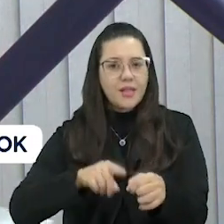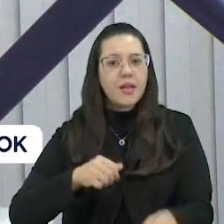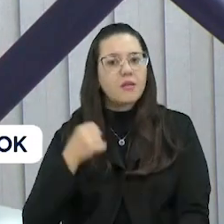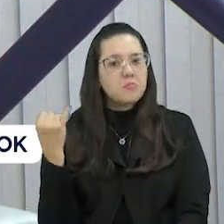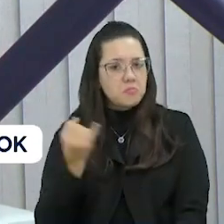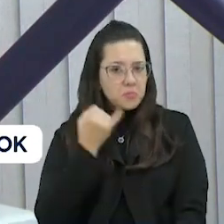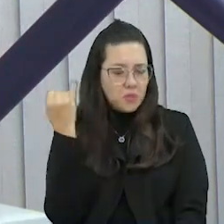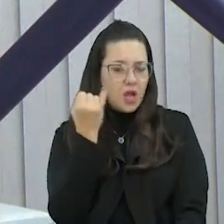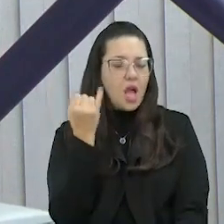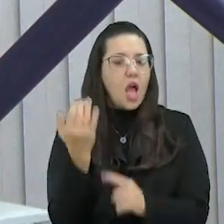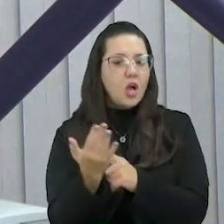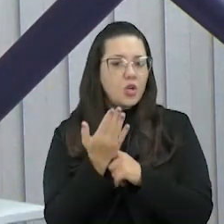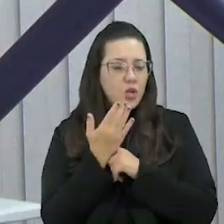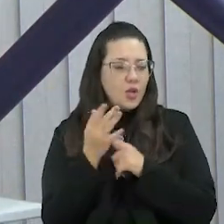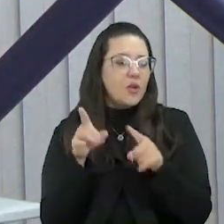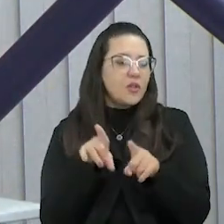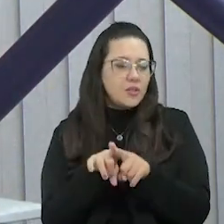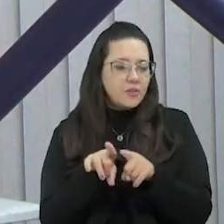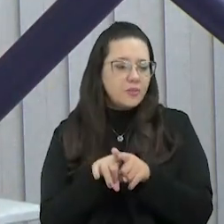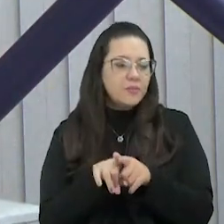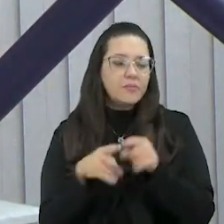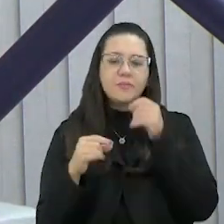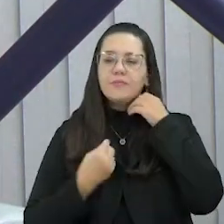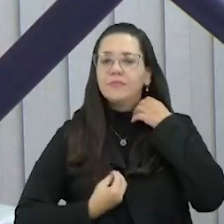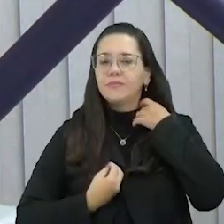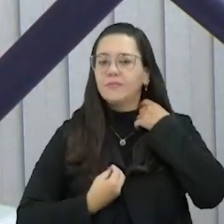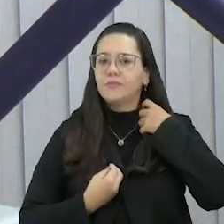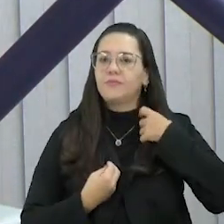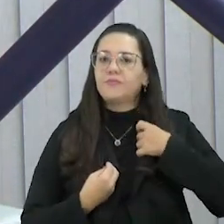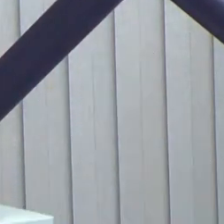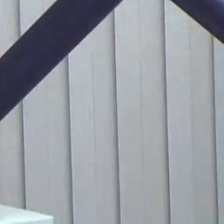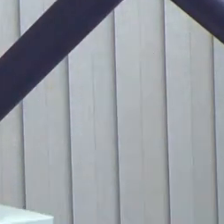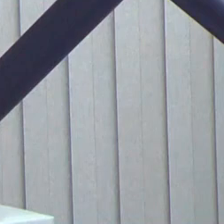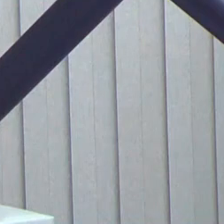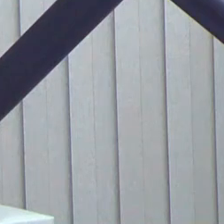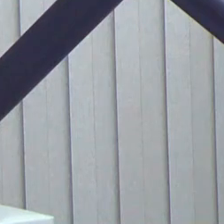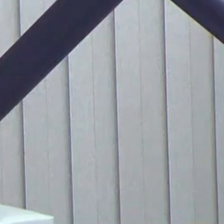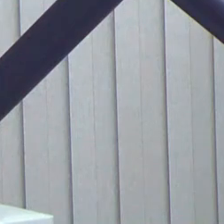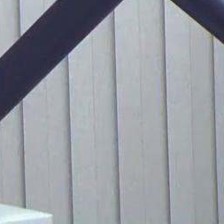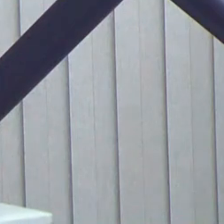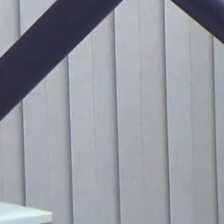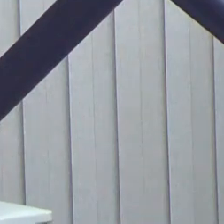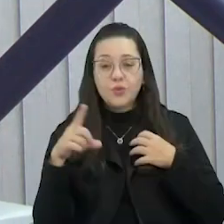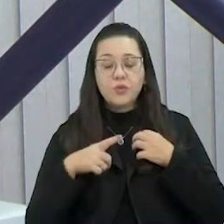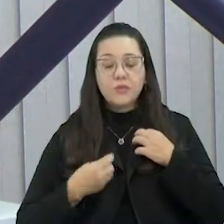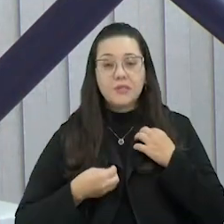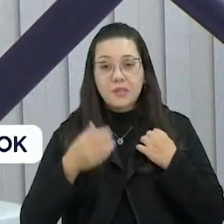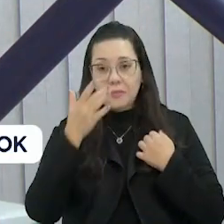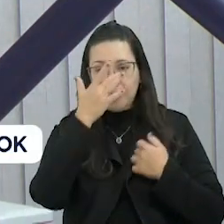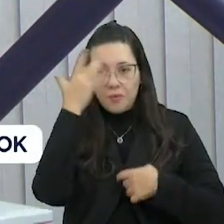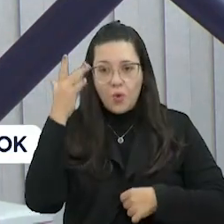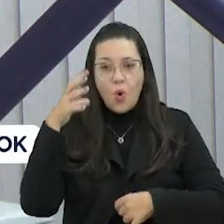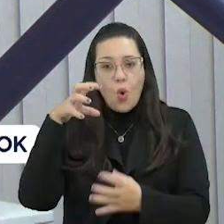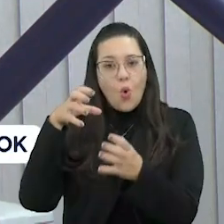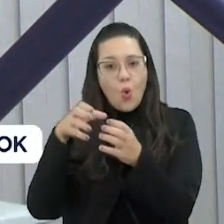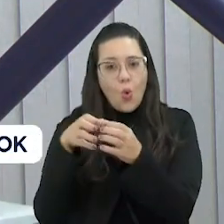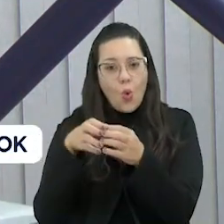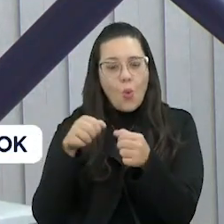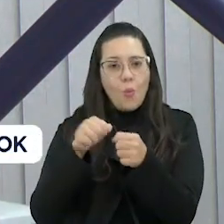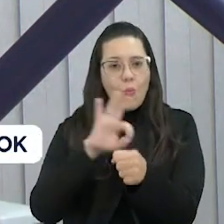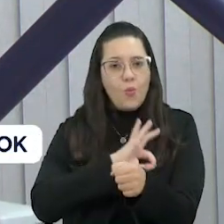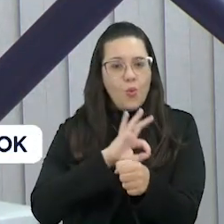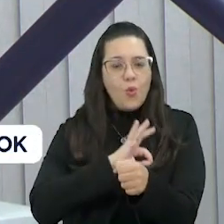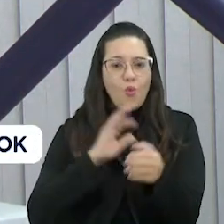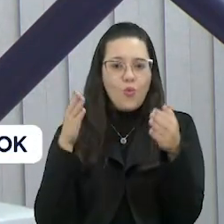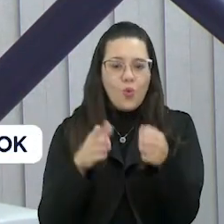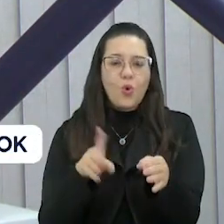positivo, né? Então isso a gente vai manter, né, essa atuação mais focada, né, do pessoal da Força Tática. E esses são os